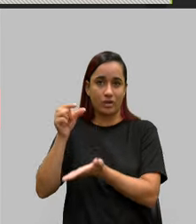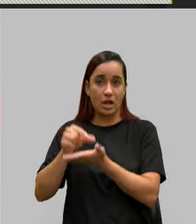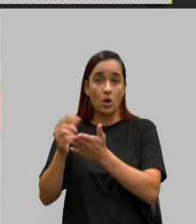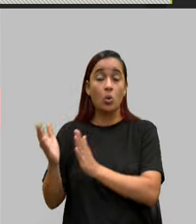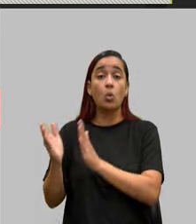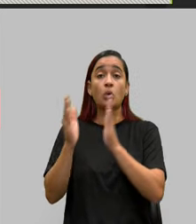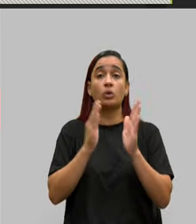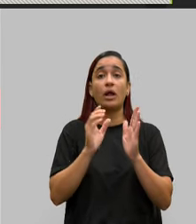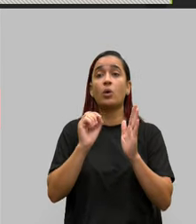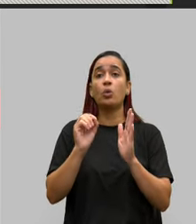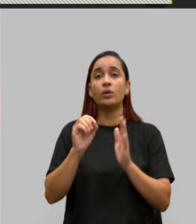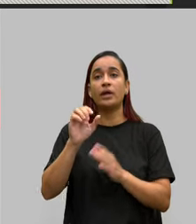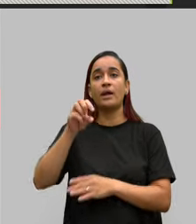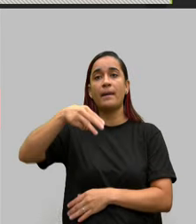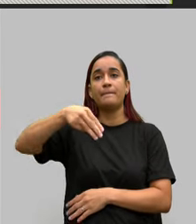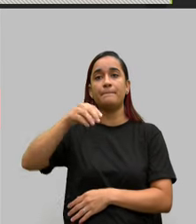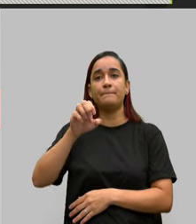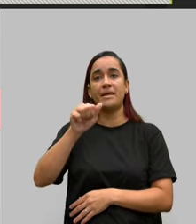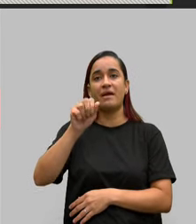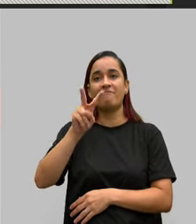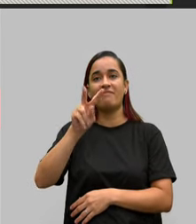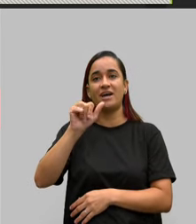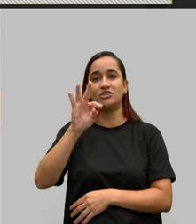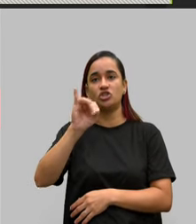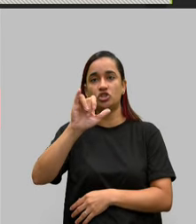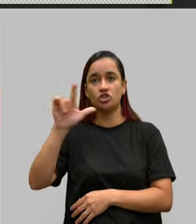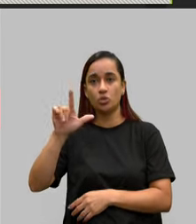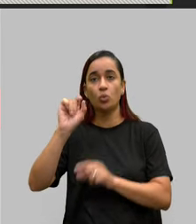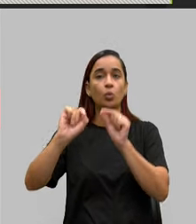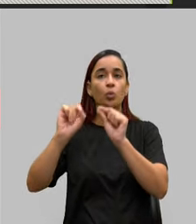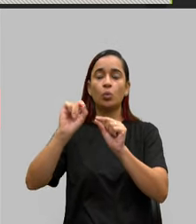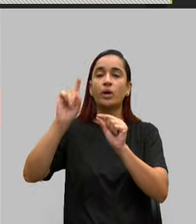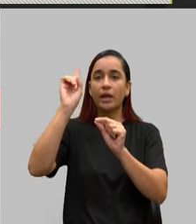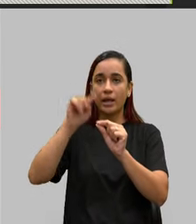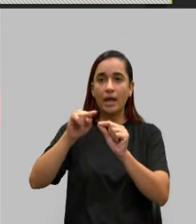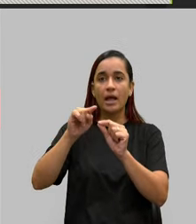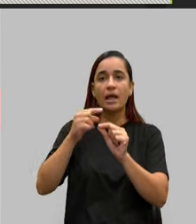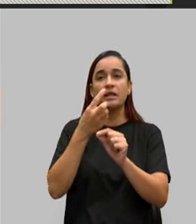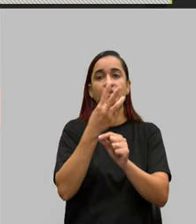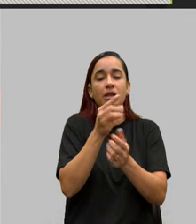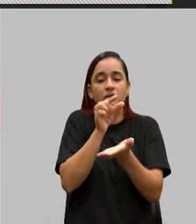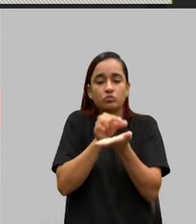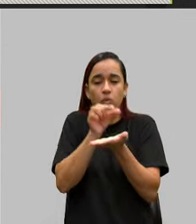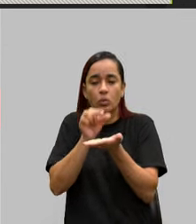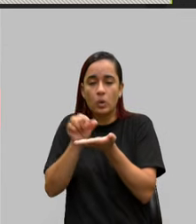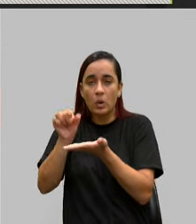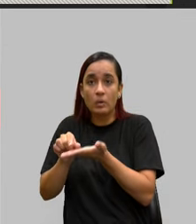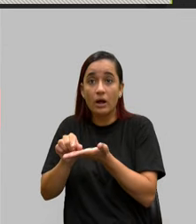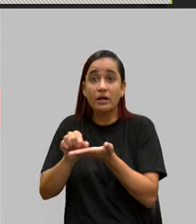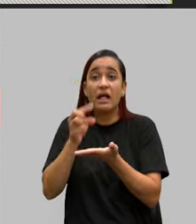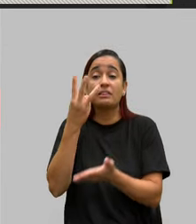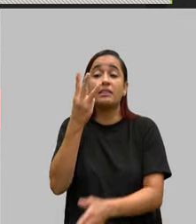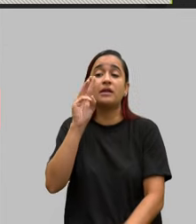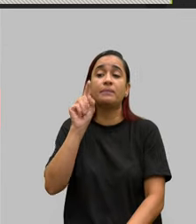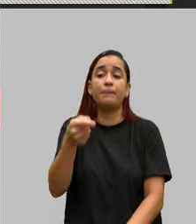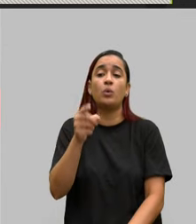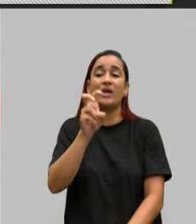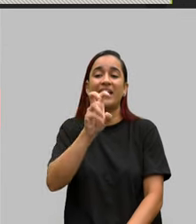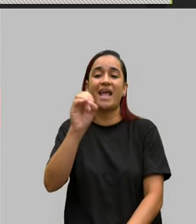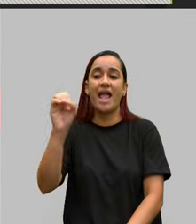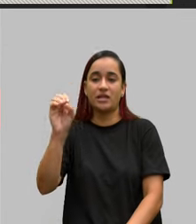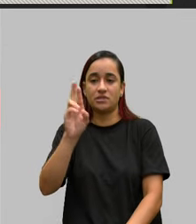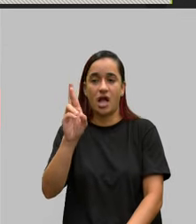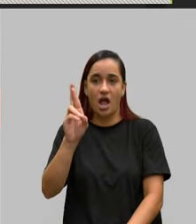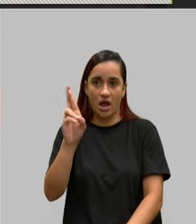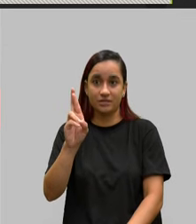é um spray 273 MG três frascos de 10 ml que chega a custar R 3.500 e com